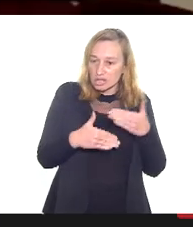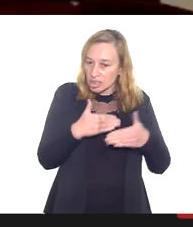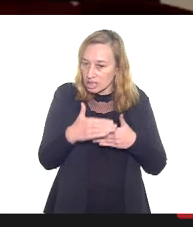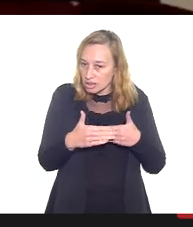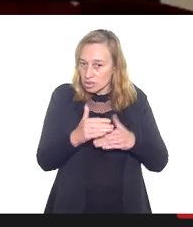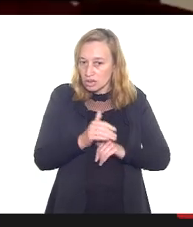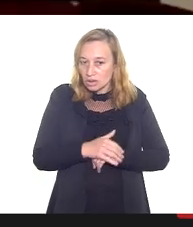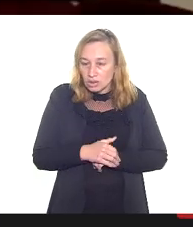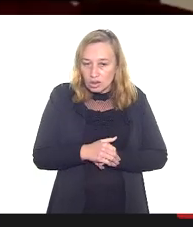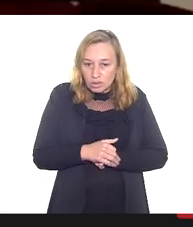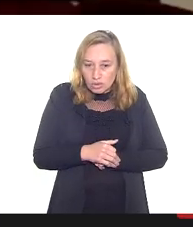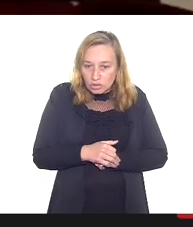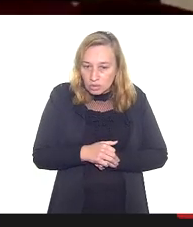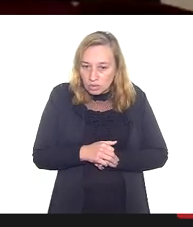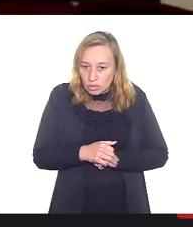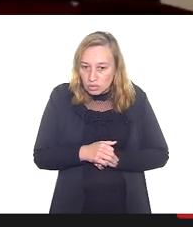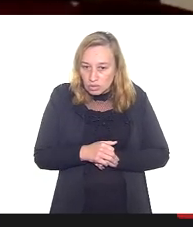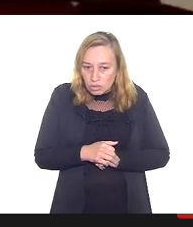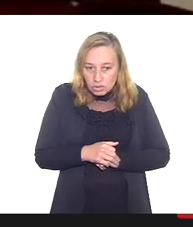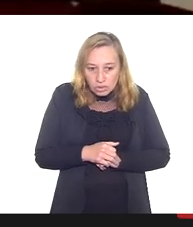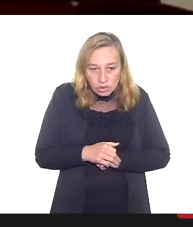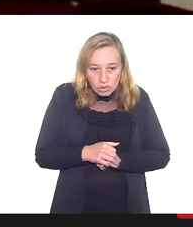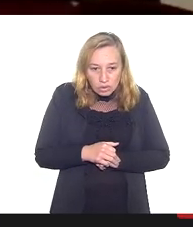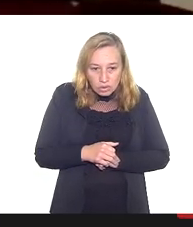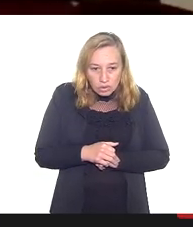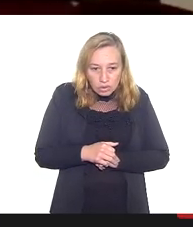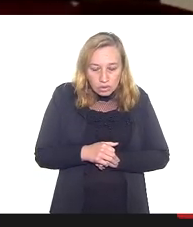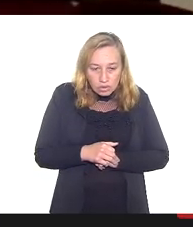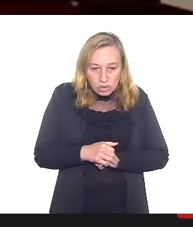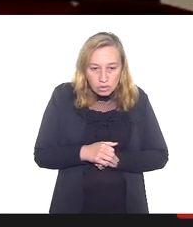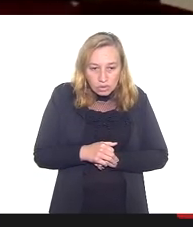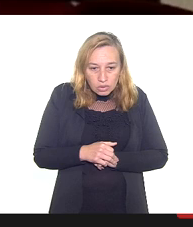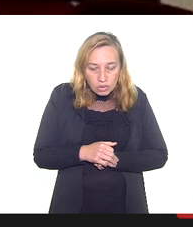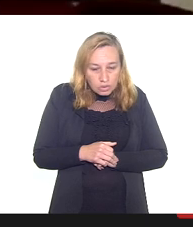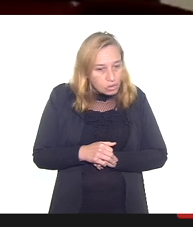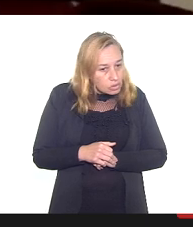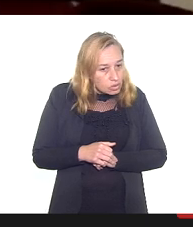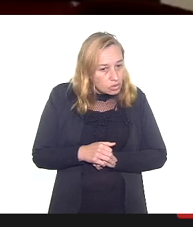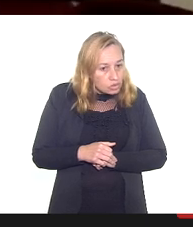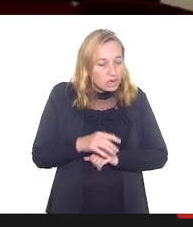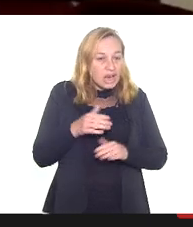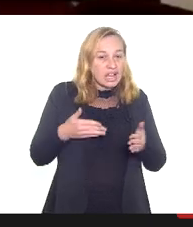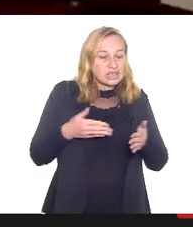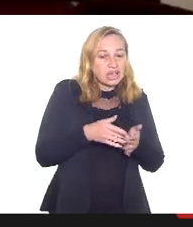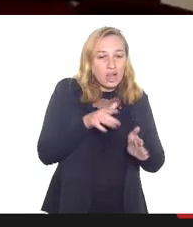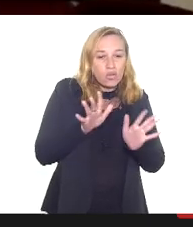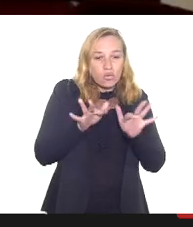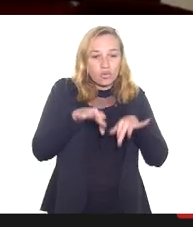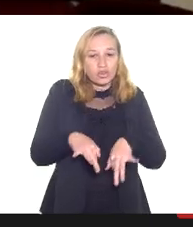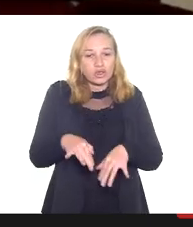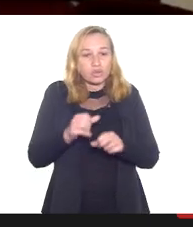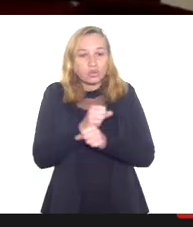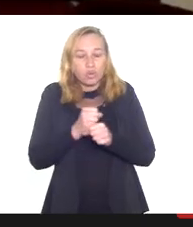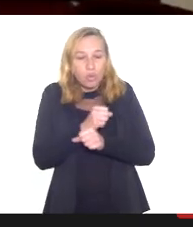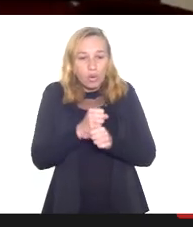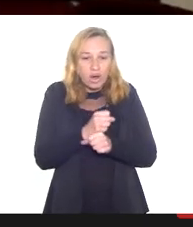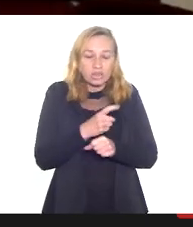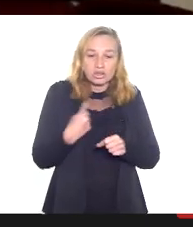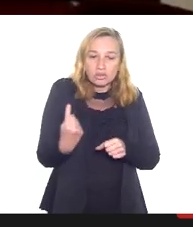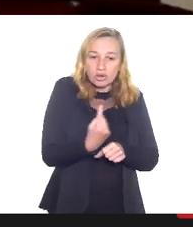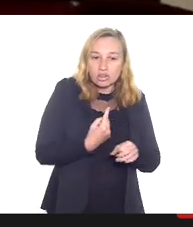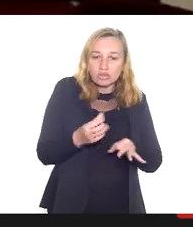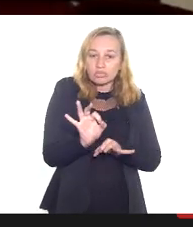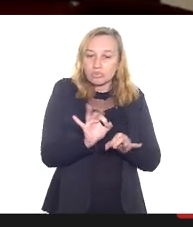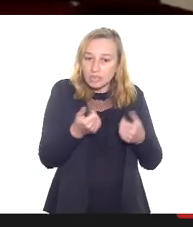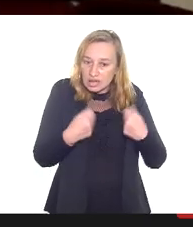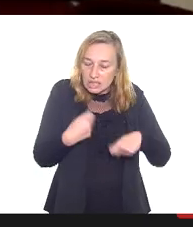né? Todo para 2021, nós temos a data limite até o final do ano, e 2022 precisamos